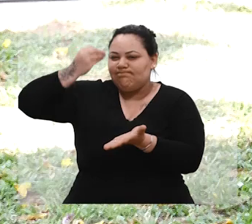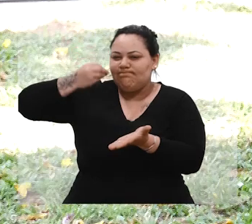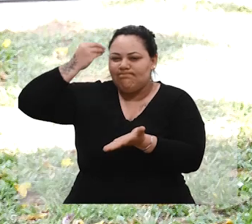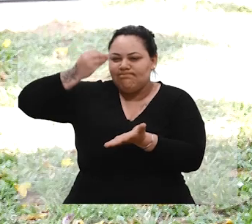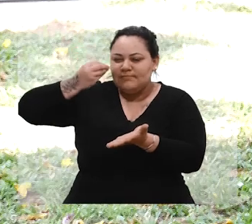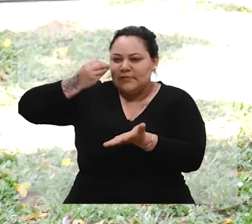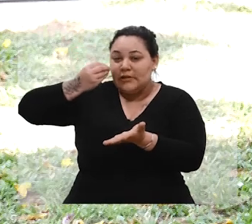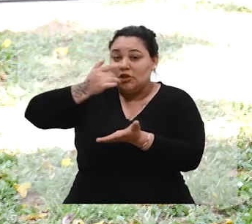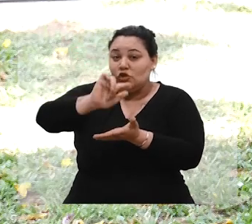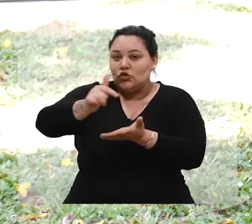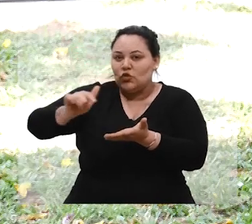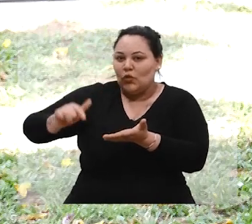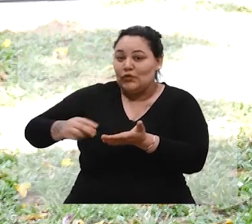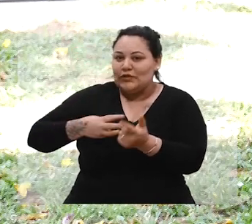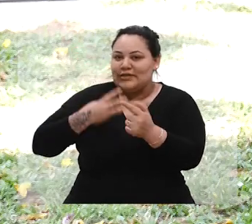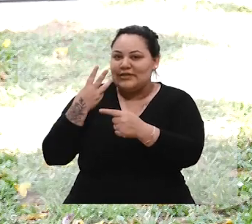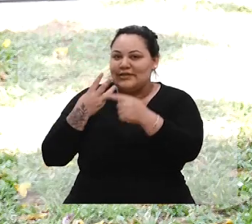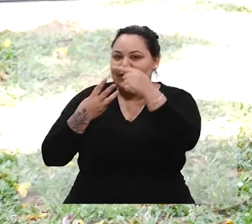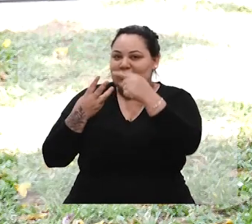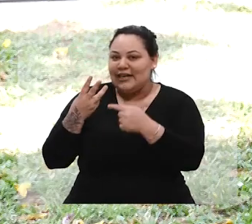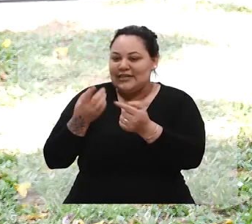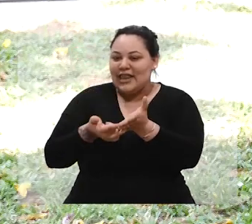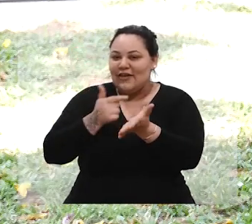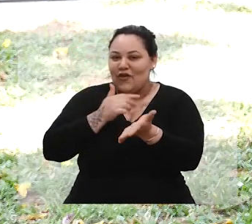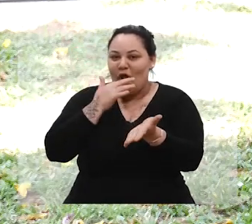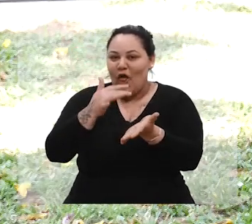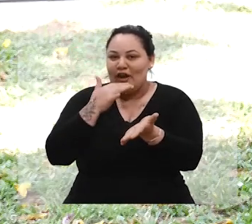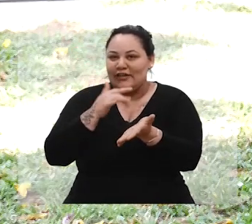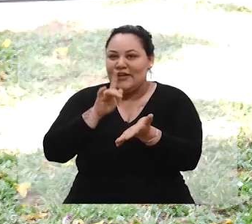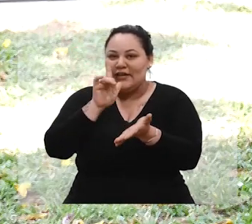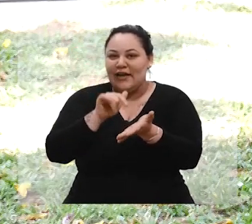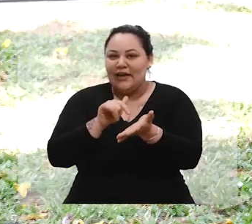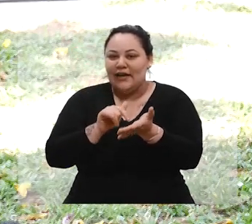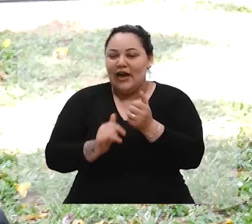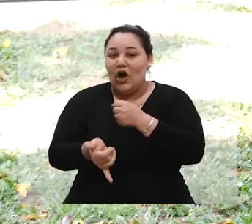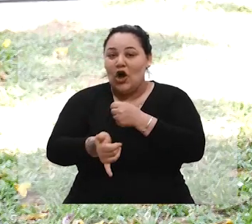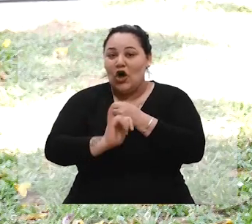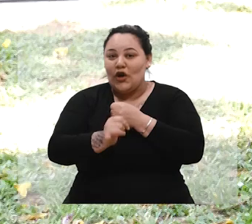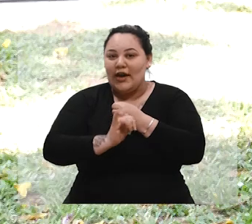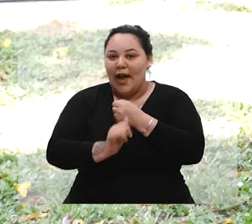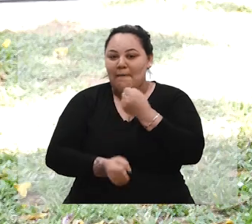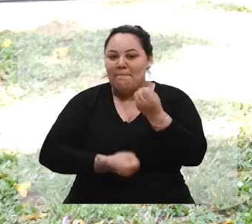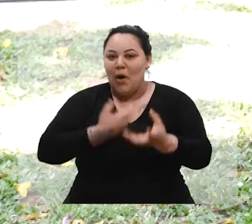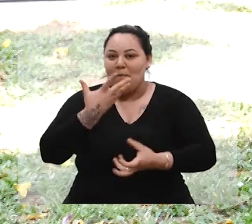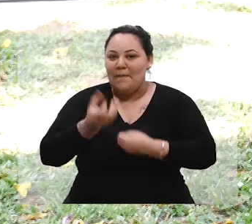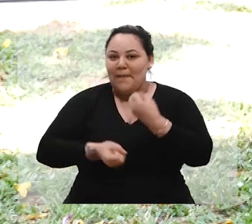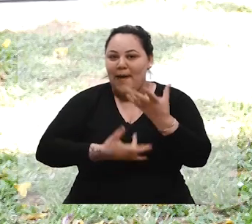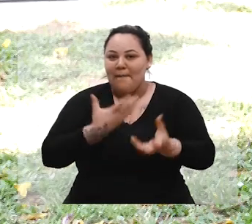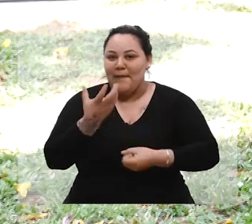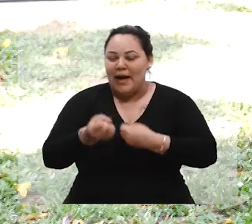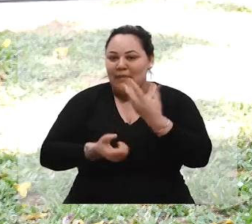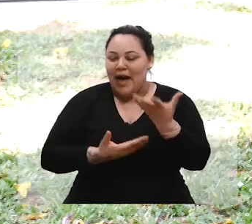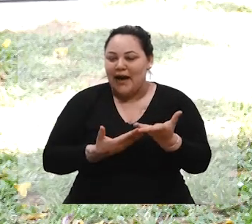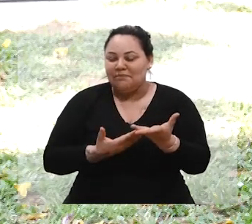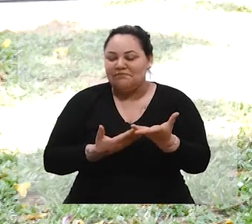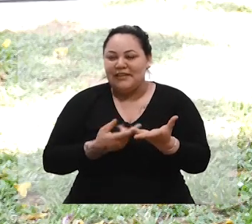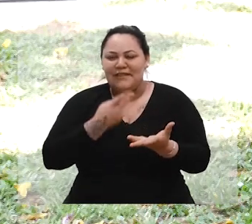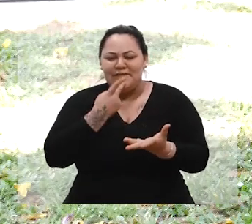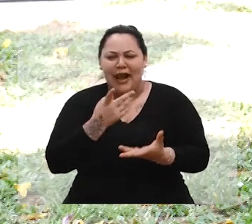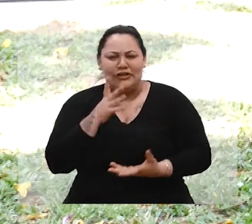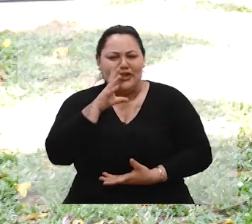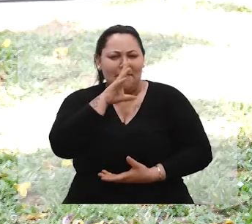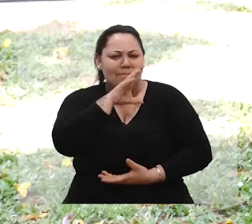outros livros, né, os outros 3 coloridinhos, eles são crônicas poéticas que falam sobre amor também, mas de